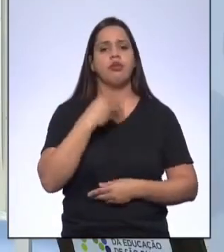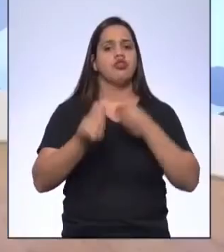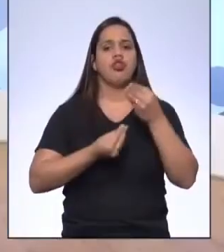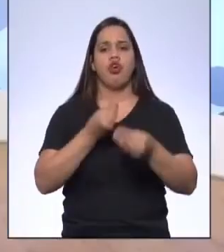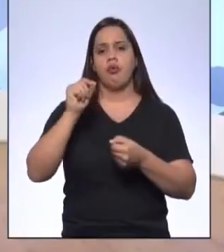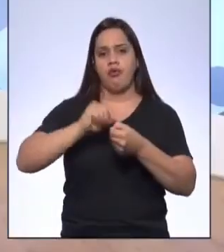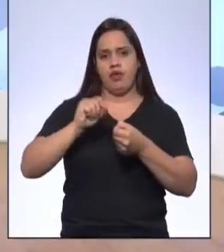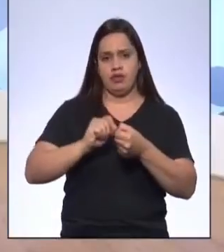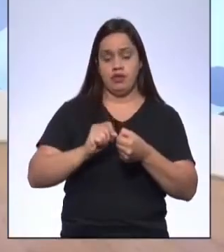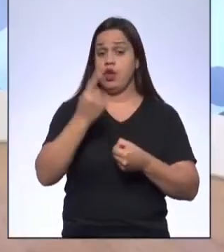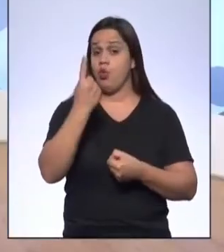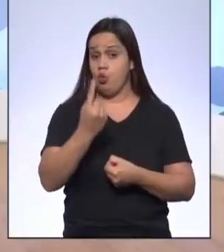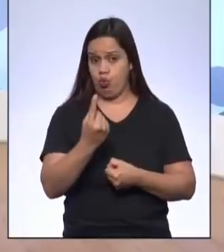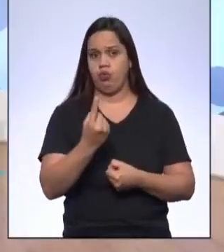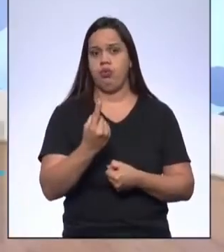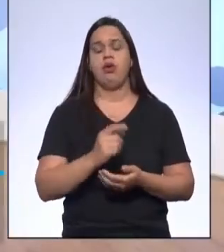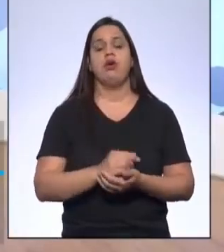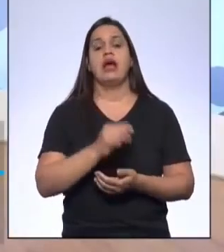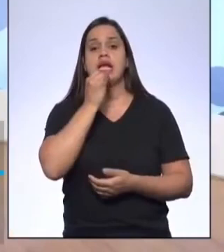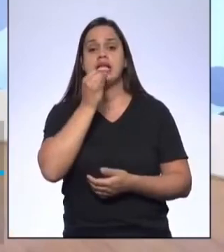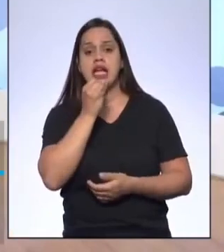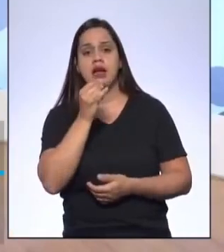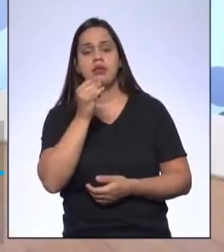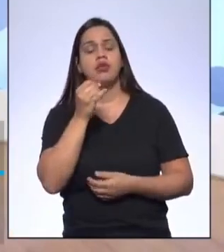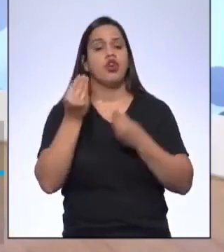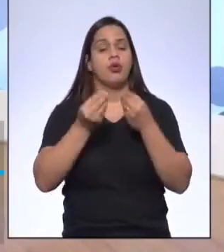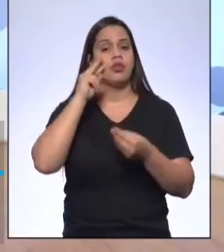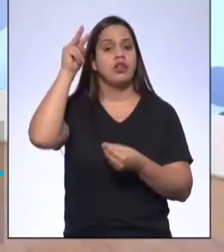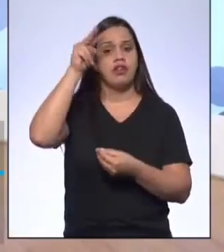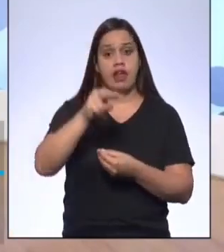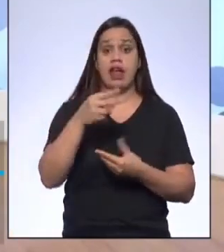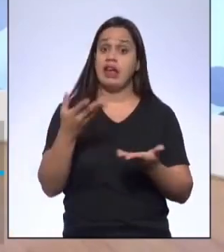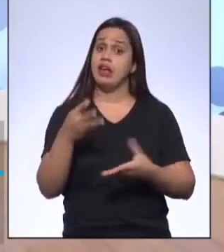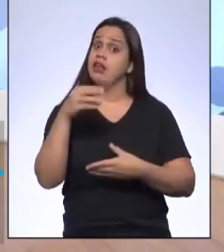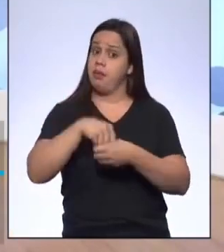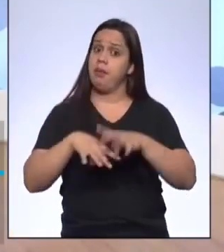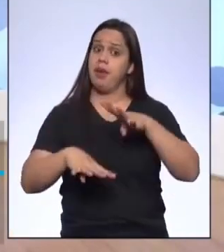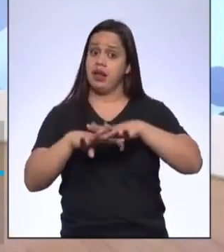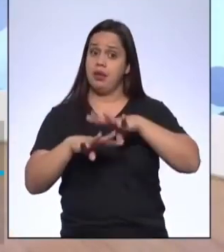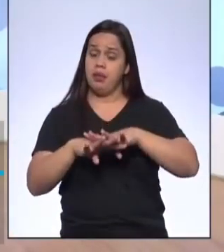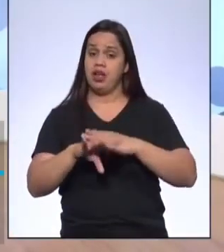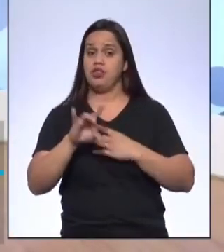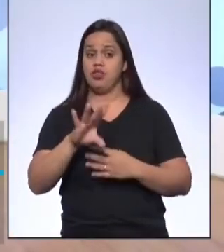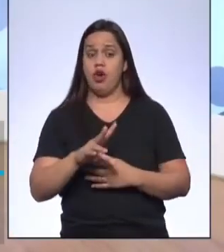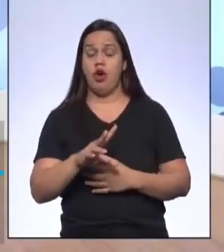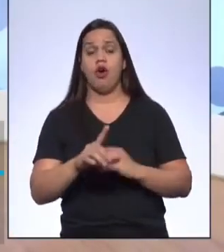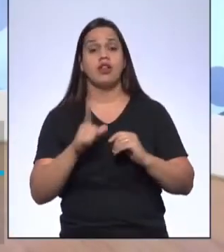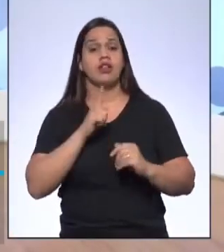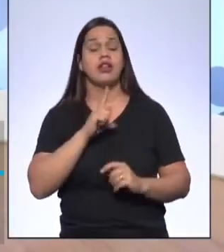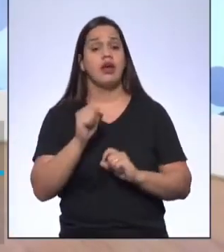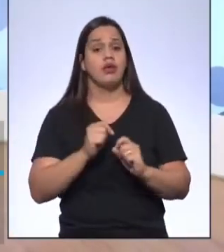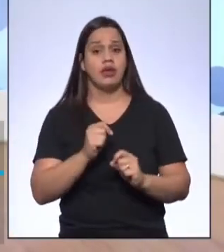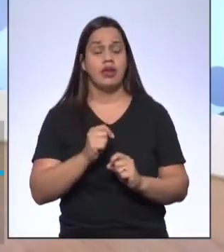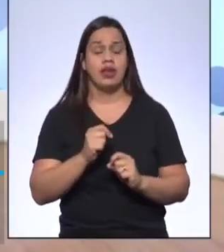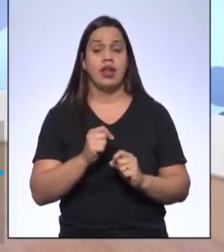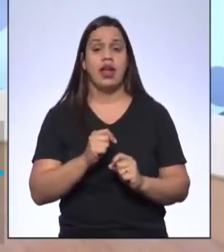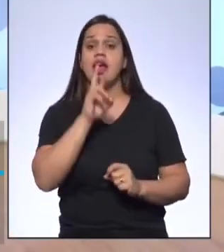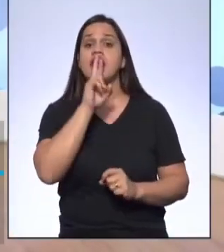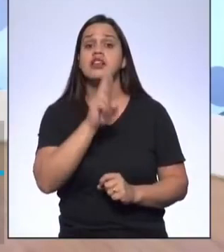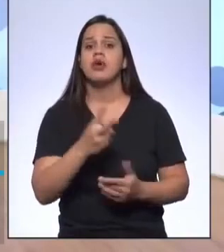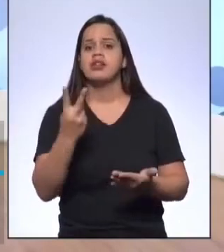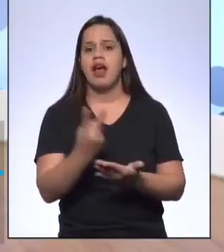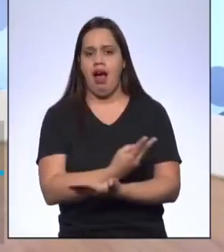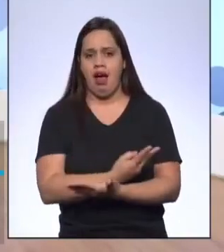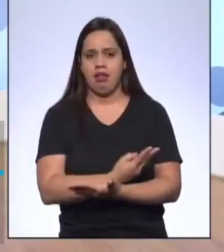apenas um jeito de você poder ver. E na matemática só existe resposta errada, né? Não existe método errado,